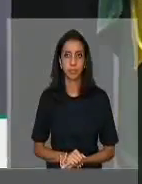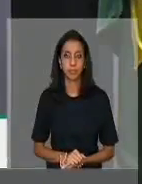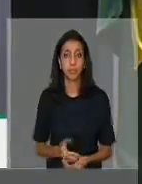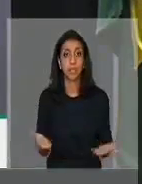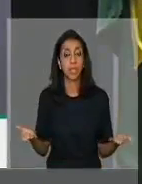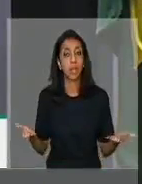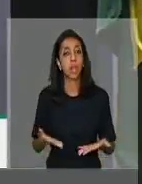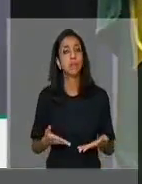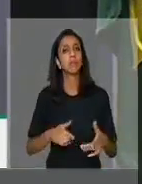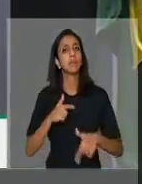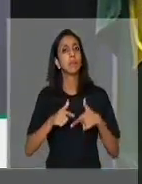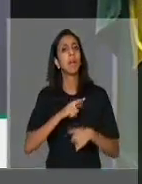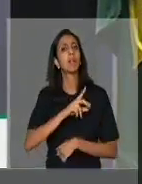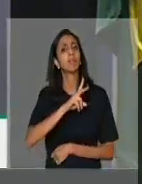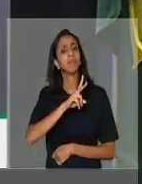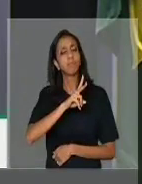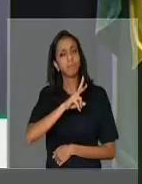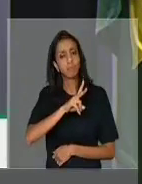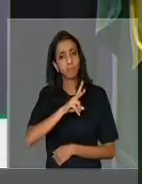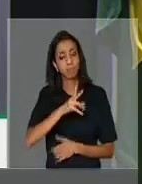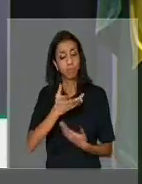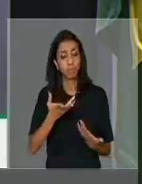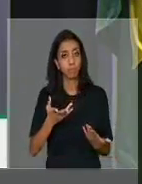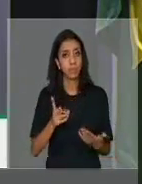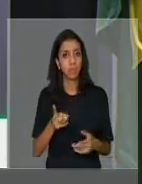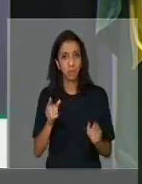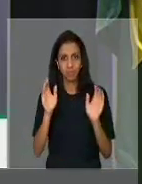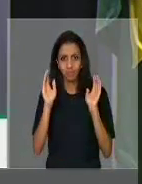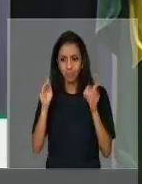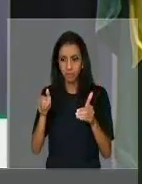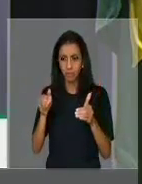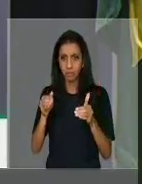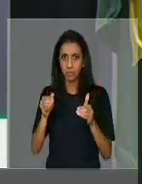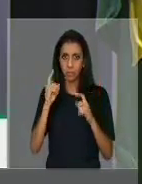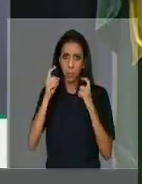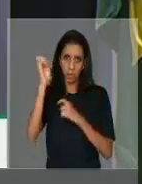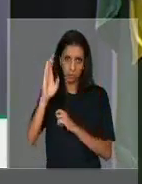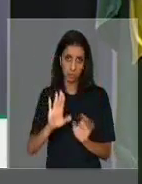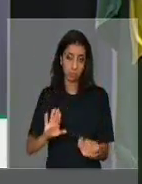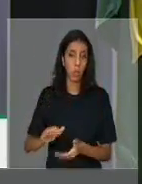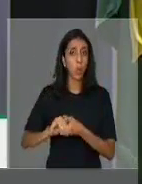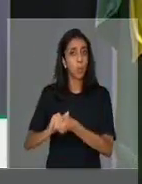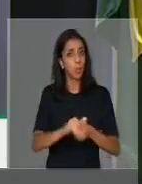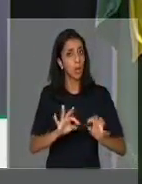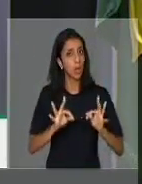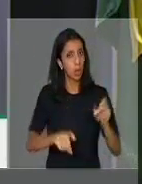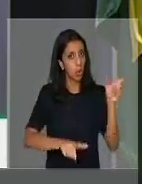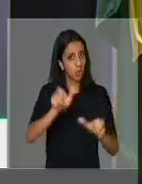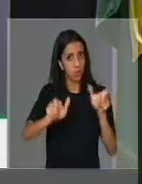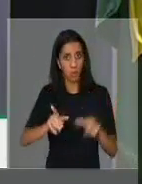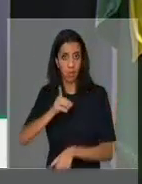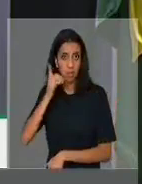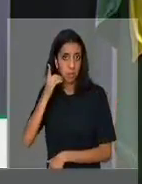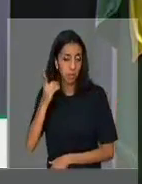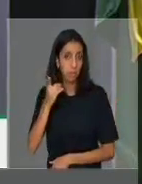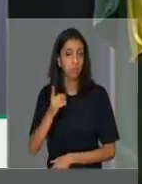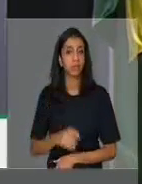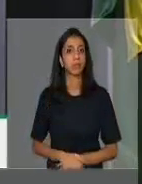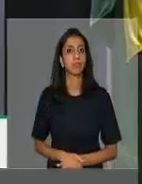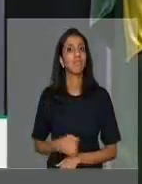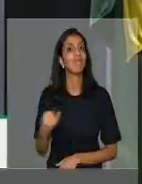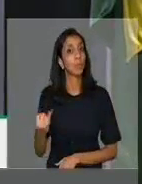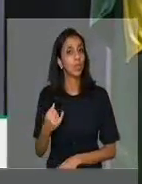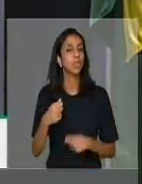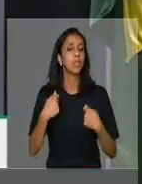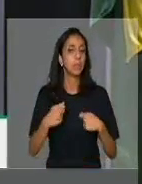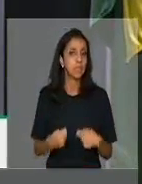forte e preocupado com o nosso país. Quero cumprimentar todos os colegas deputados e deputadas, dizer da importância de dar quórum,